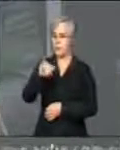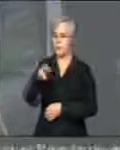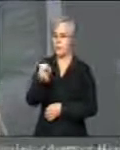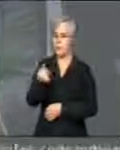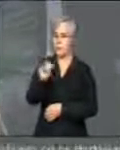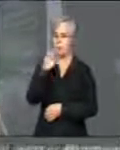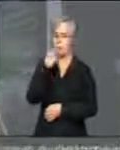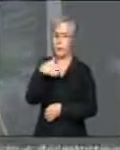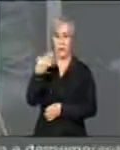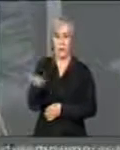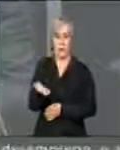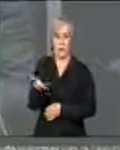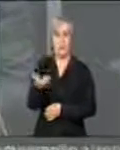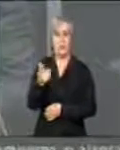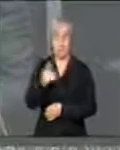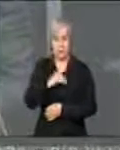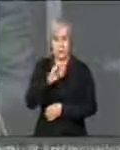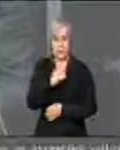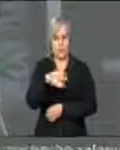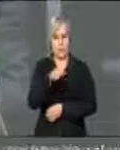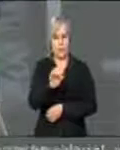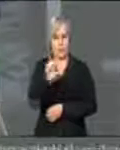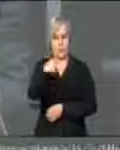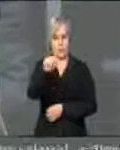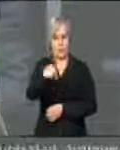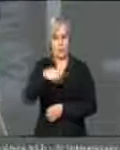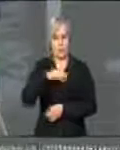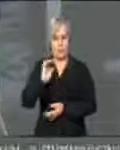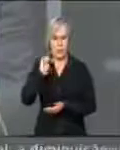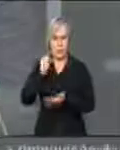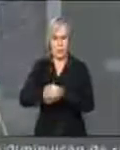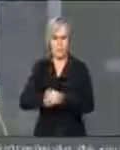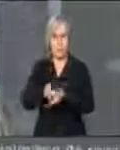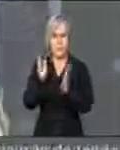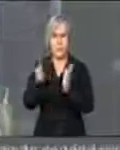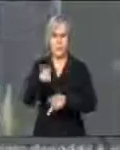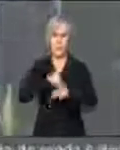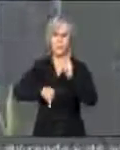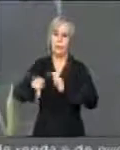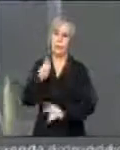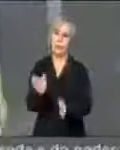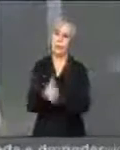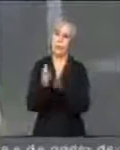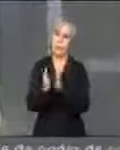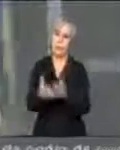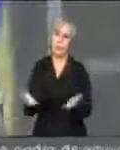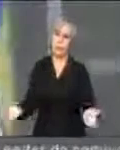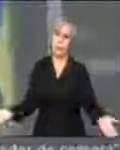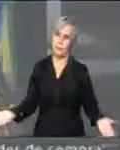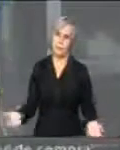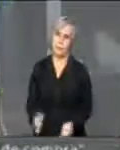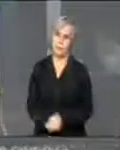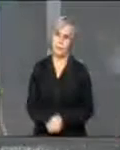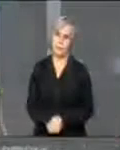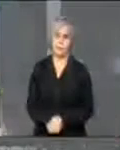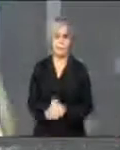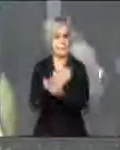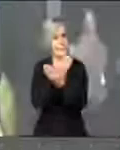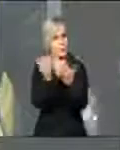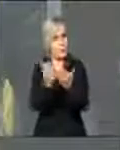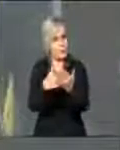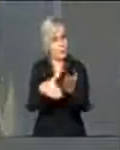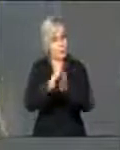tribuna: tem crime sim, e quem está pagando é a população mais pobre. Então, meus amigos, minhas